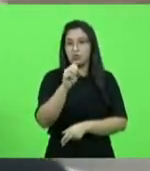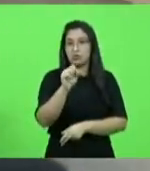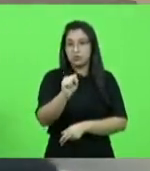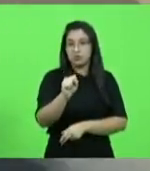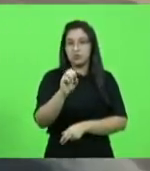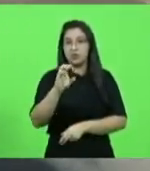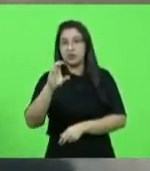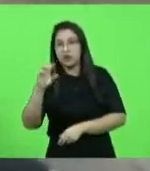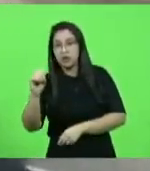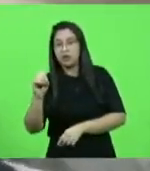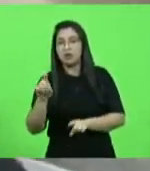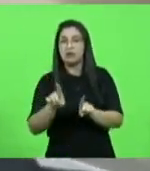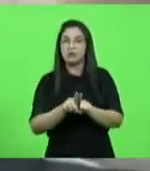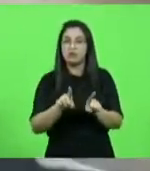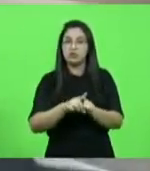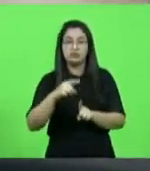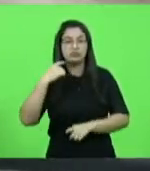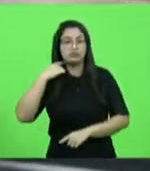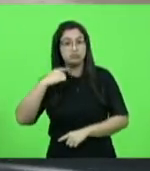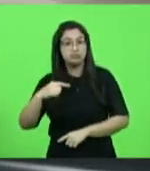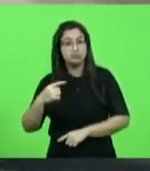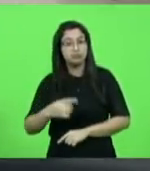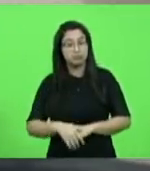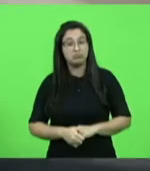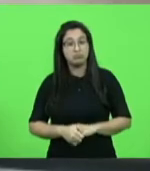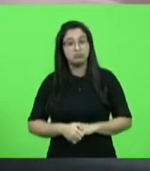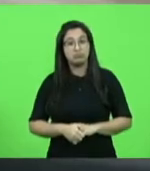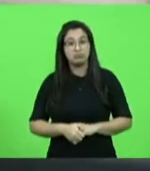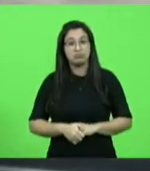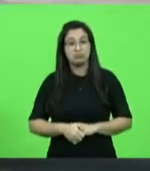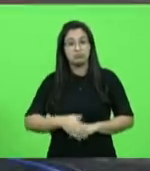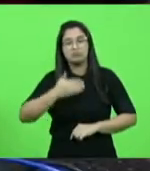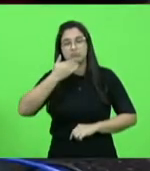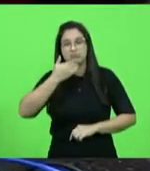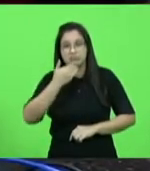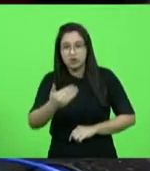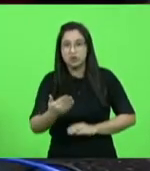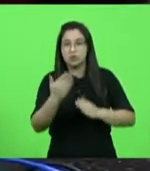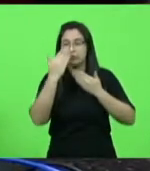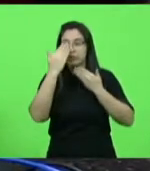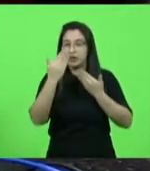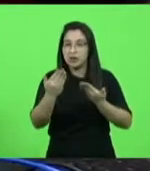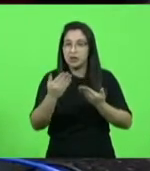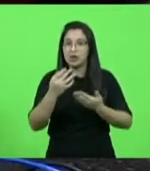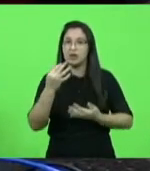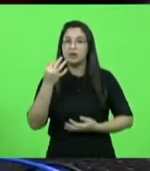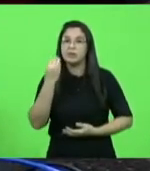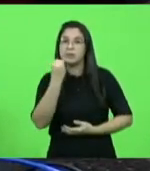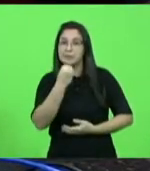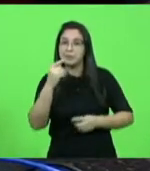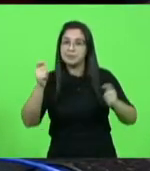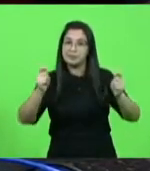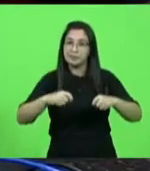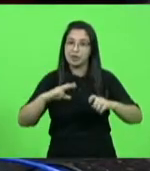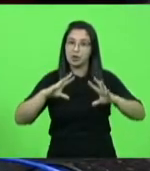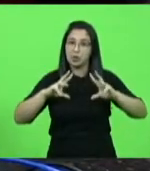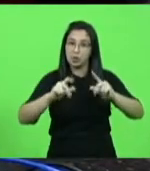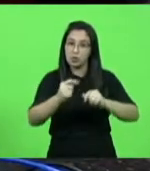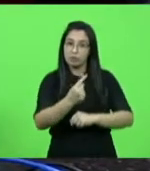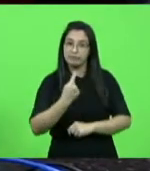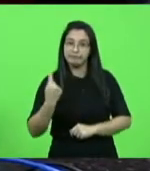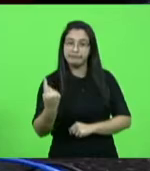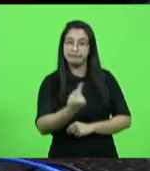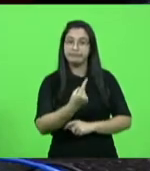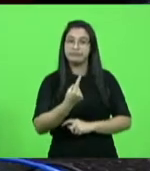280, junto com o deputado Silvio. Então, é um apelo, obrigado pela oportunidade de nós todos